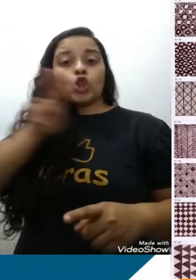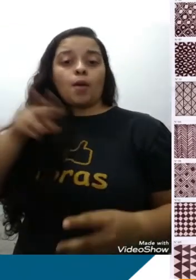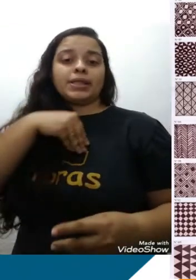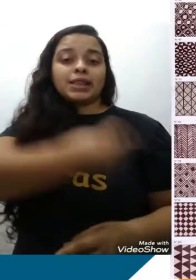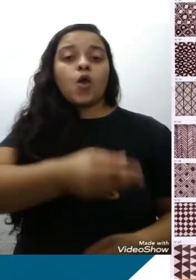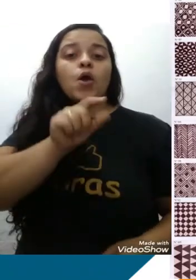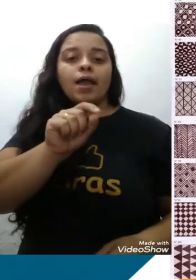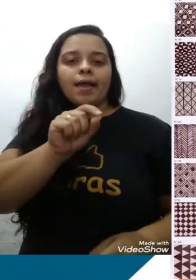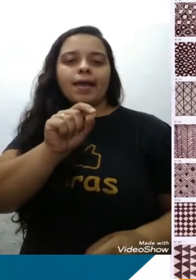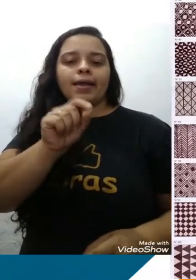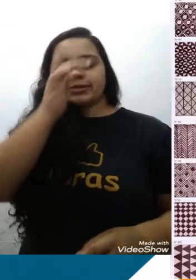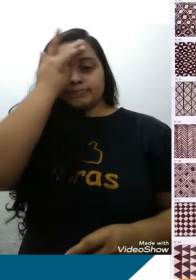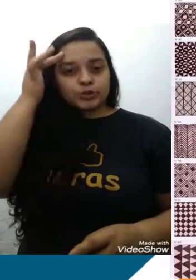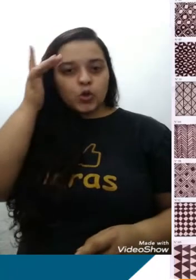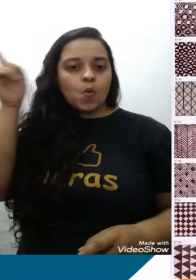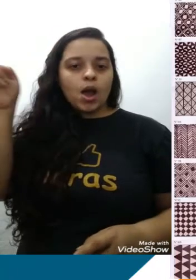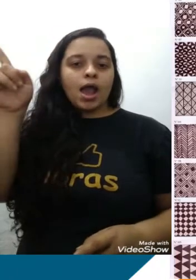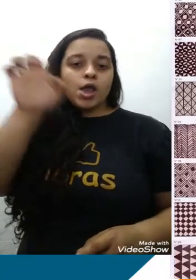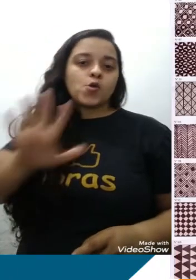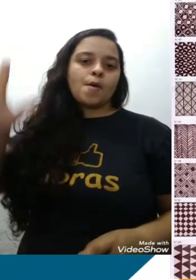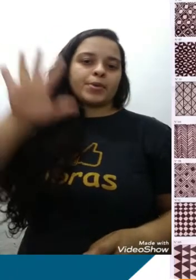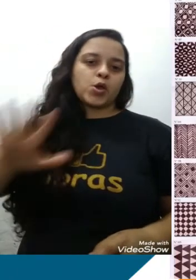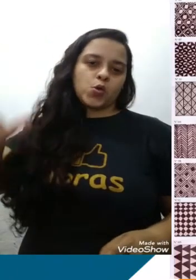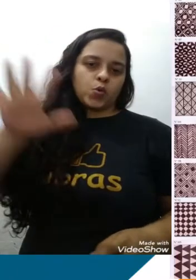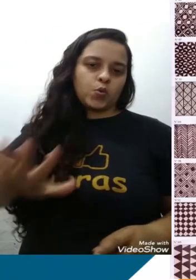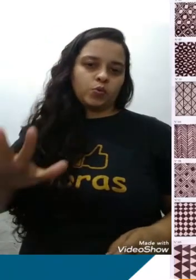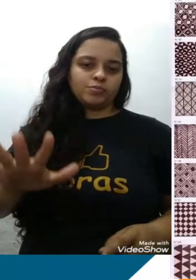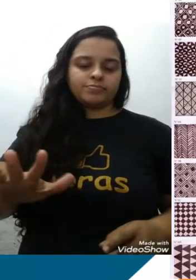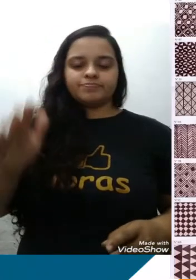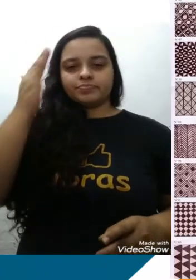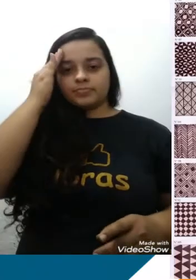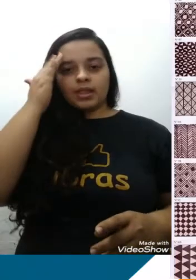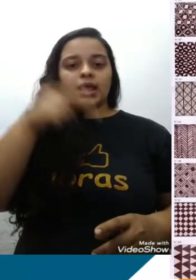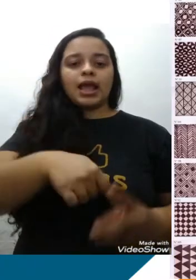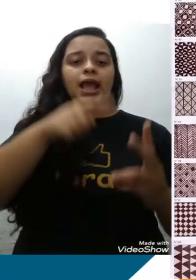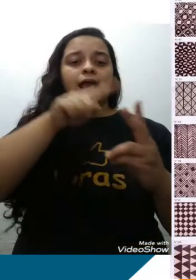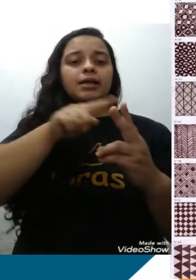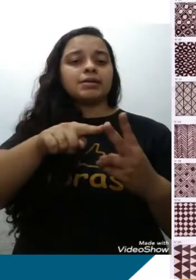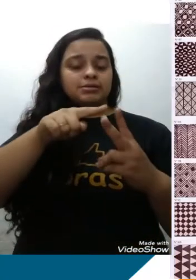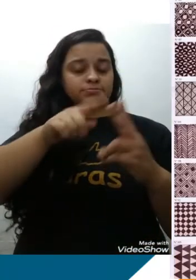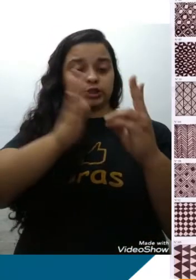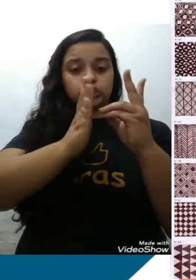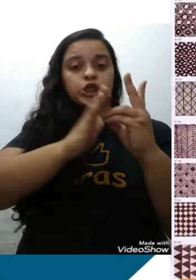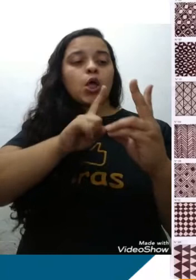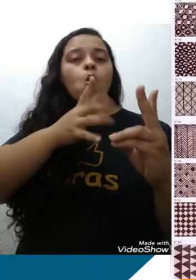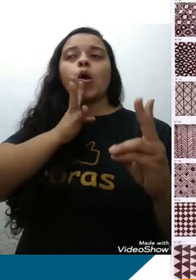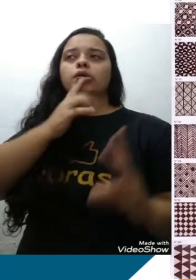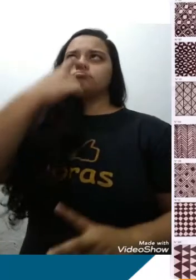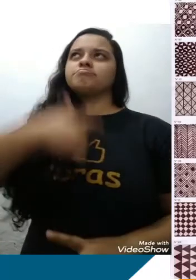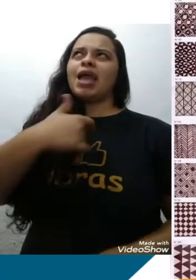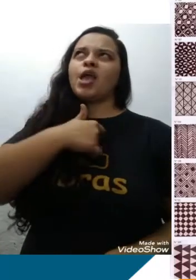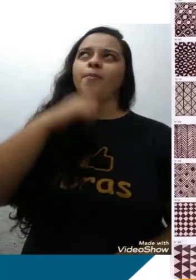não se viam como brasileiros, eles não se olhavam, se diziam: oi, tudo bem, somos brasileiros, ou se entendiam no território com o nome de Brasil, esse nome